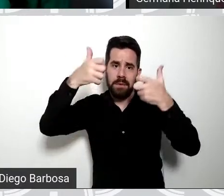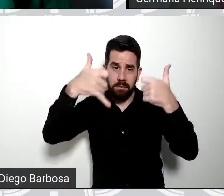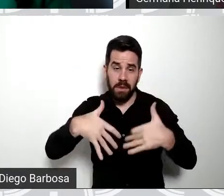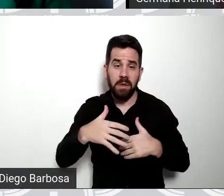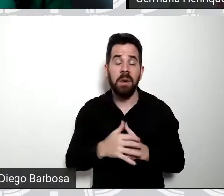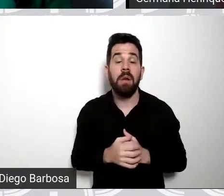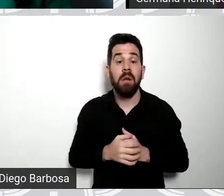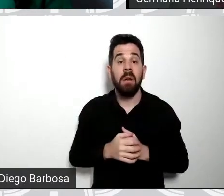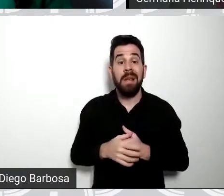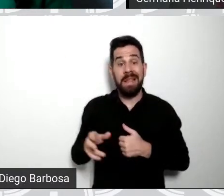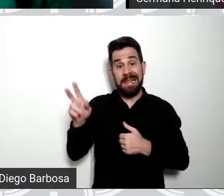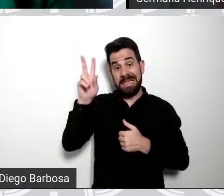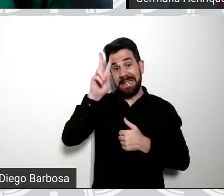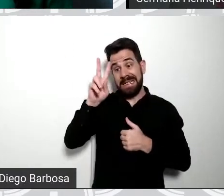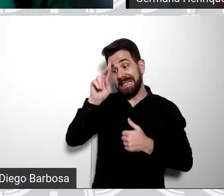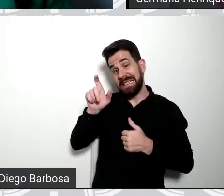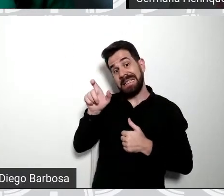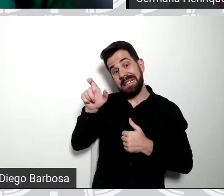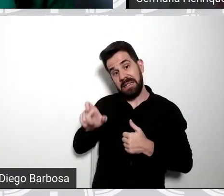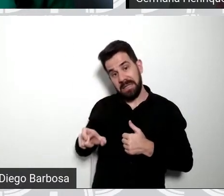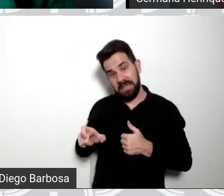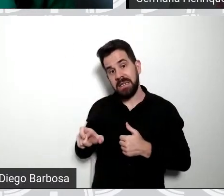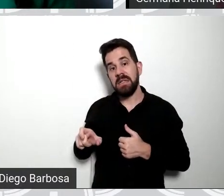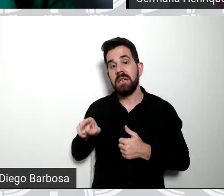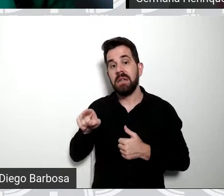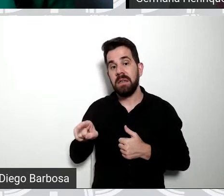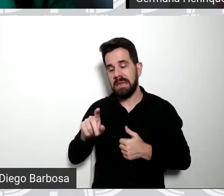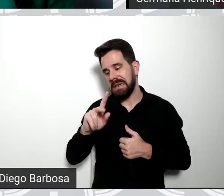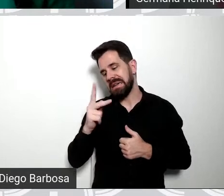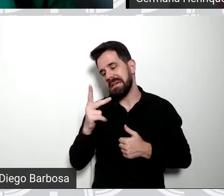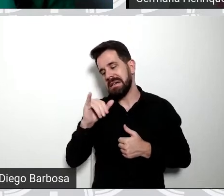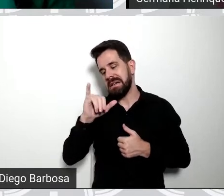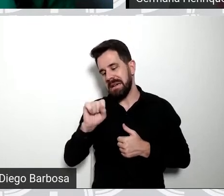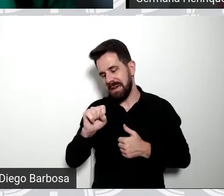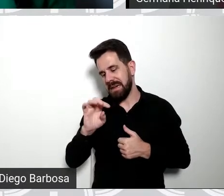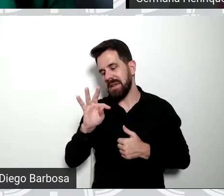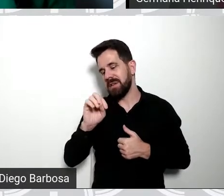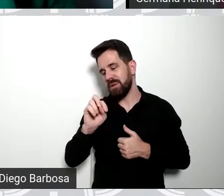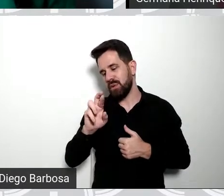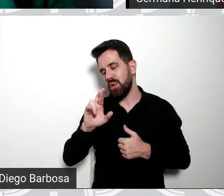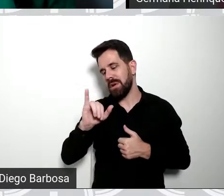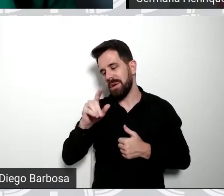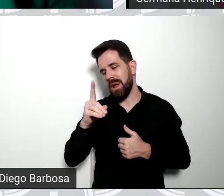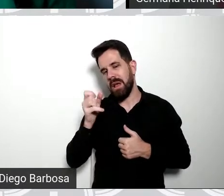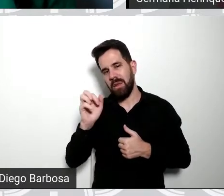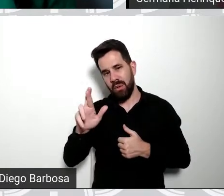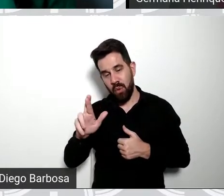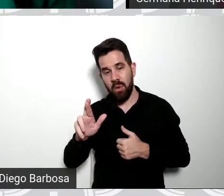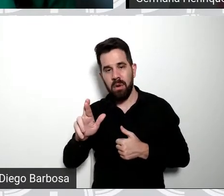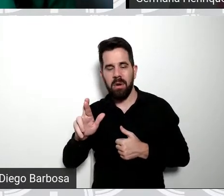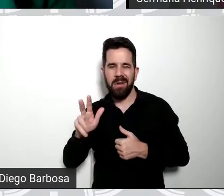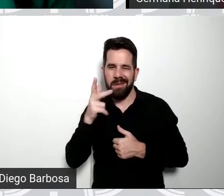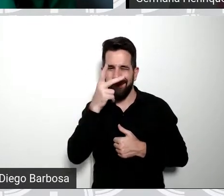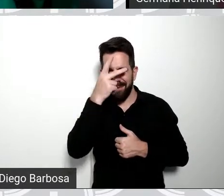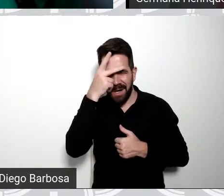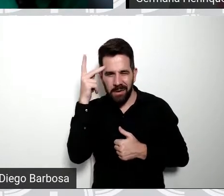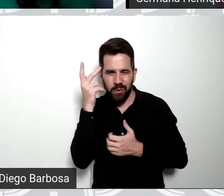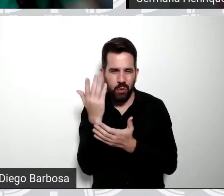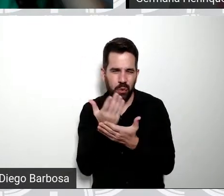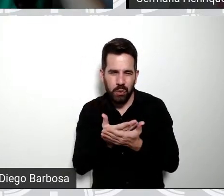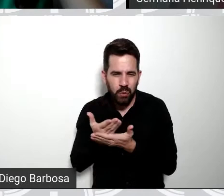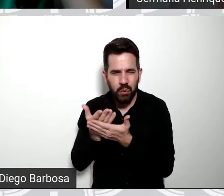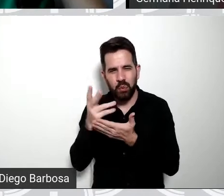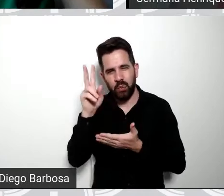precisa ter essa autoconsciência de si. É numa expressão francesa interessante que ele chama saisie